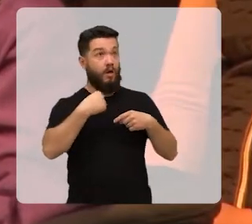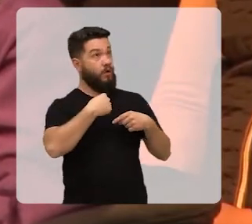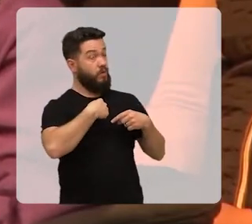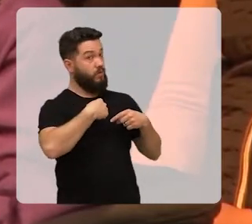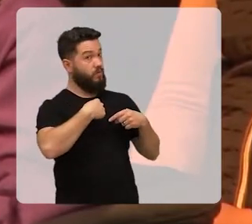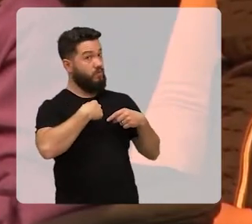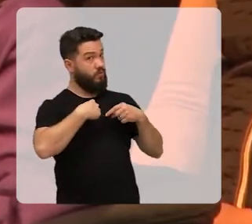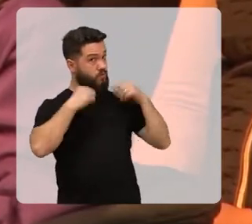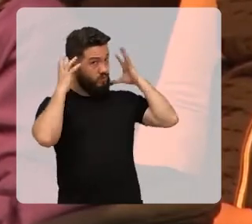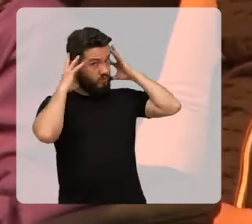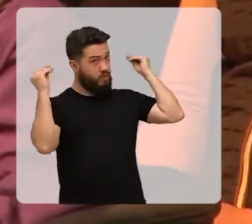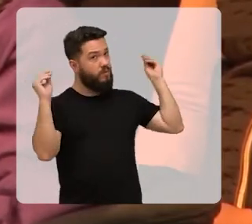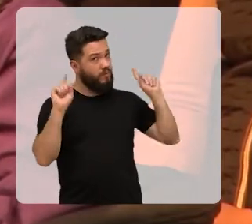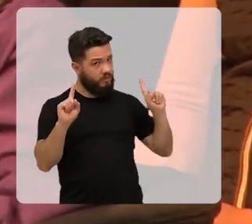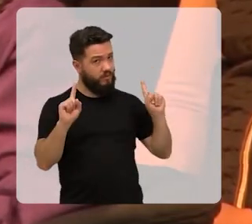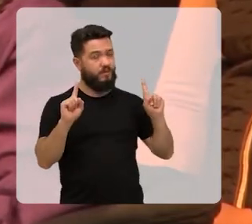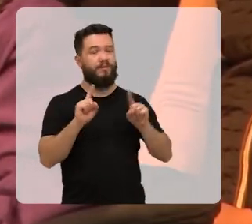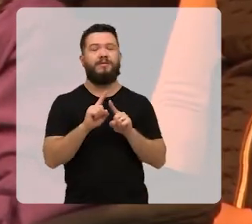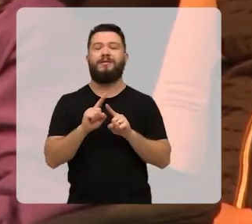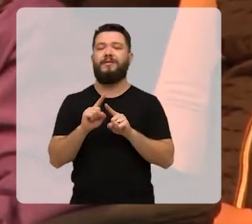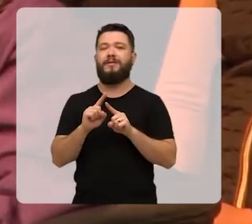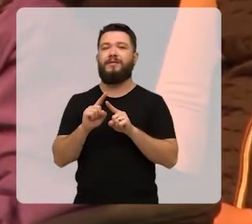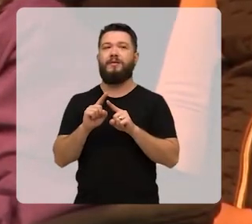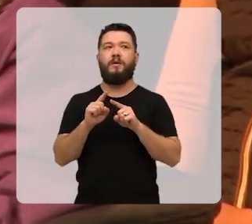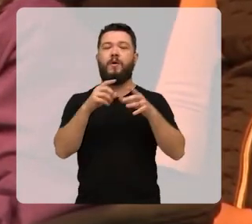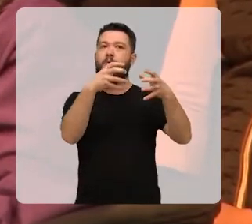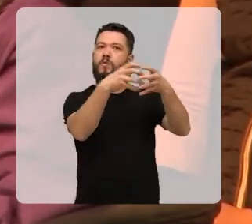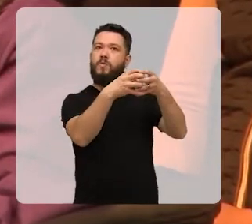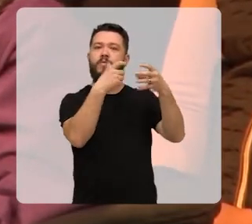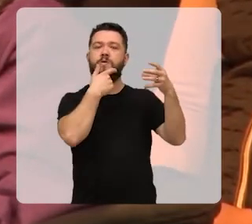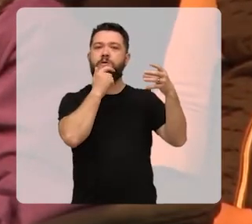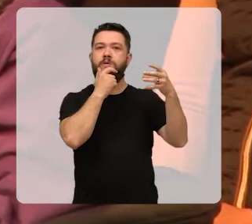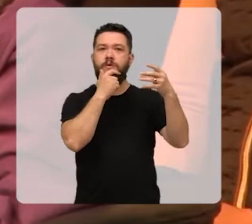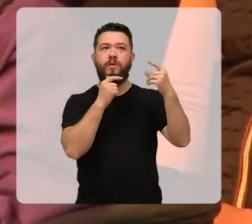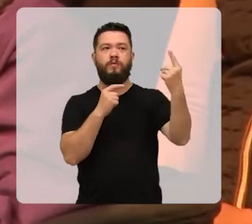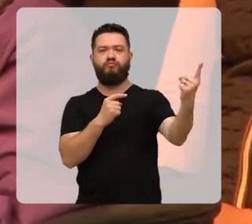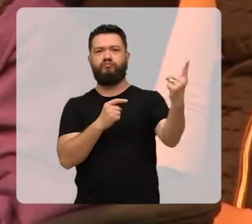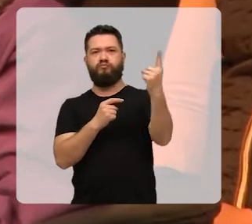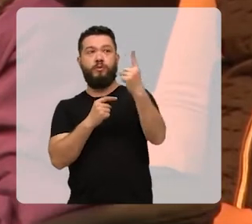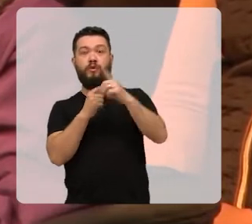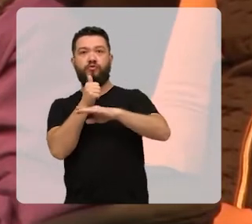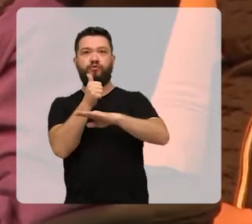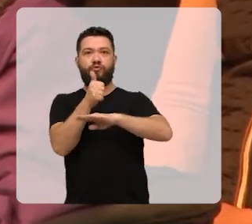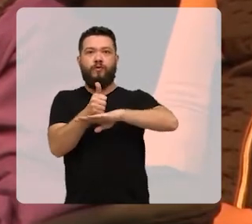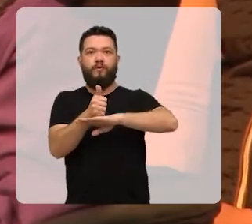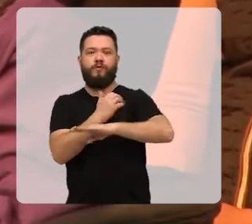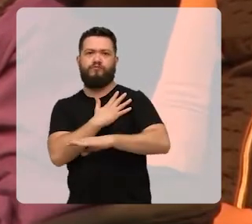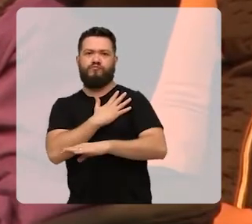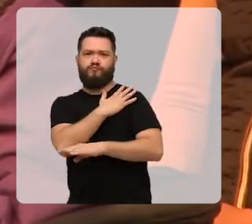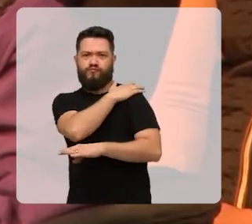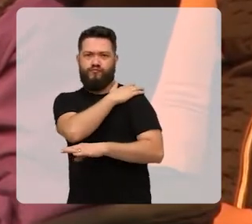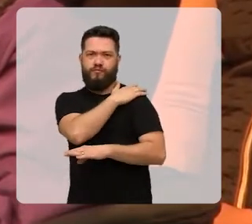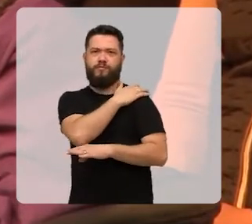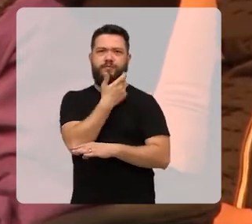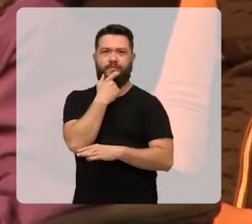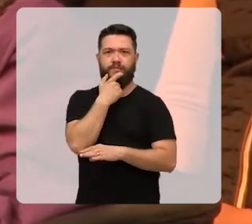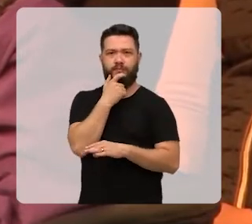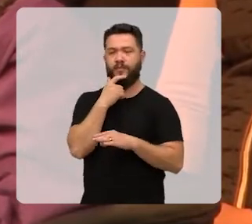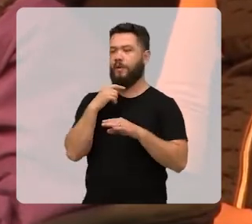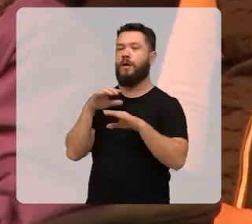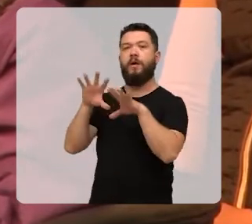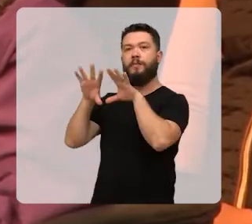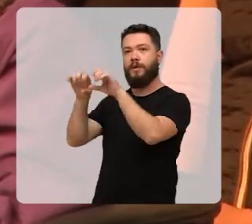Poucos dias depois da entrada dos ingleses, o major de exército veio para fazer um levamento do campo.